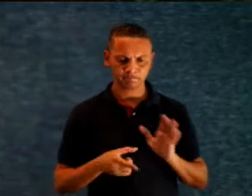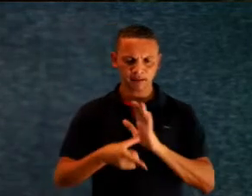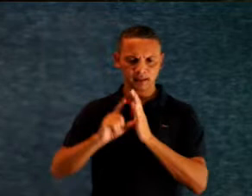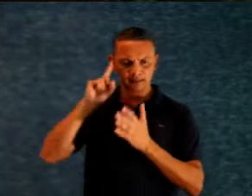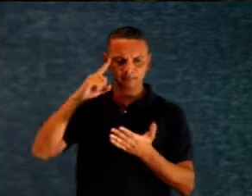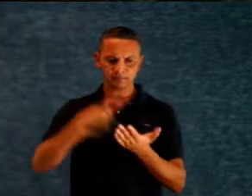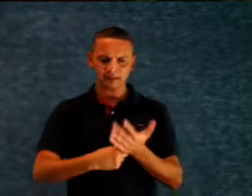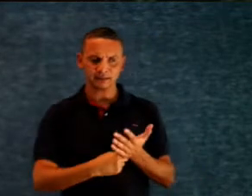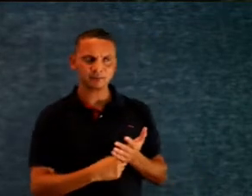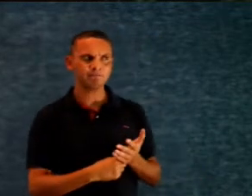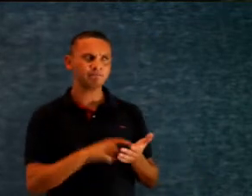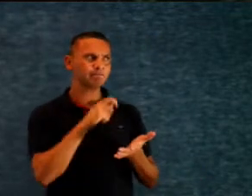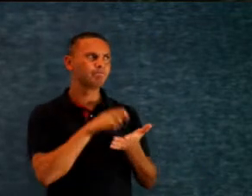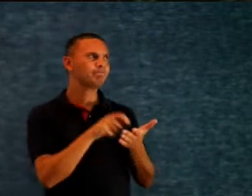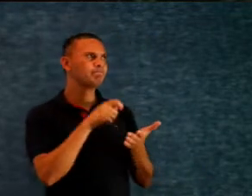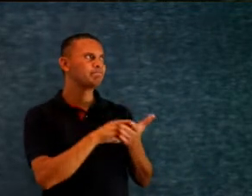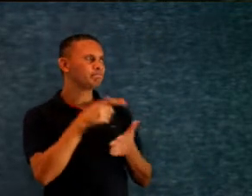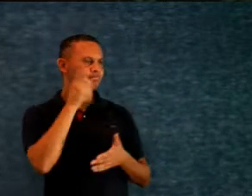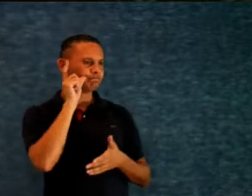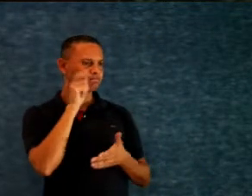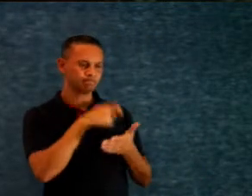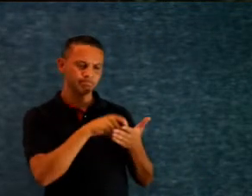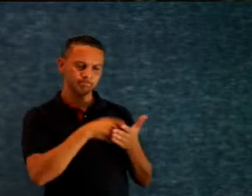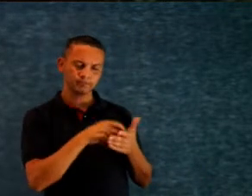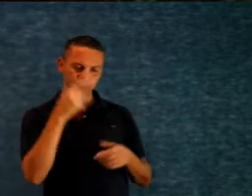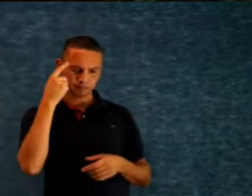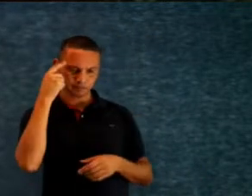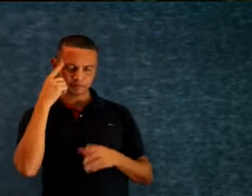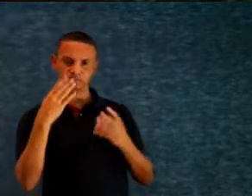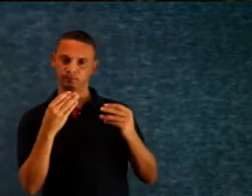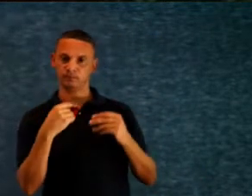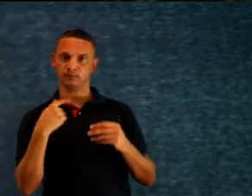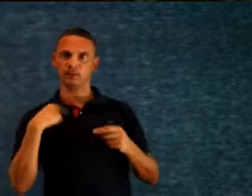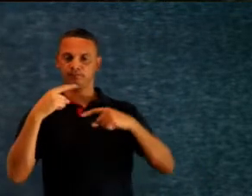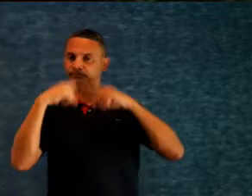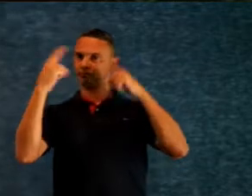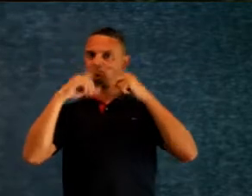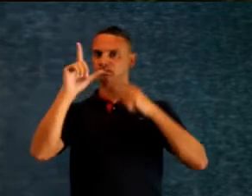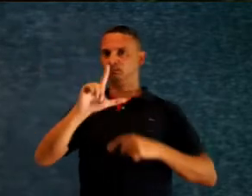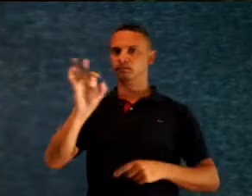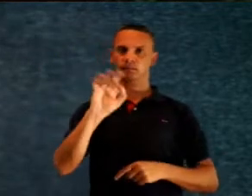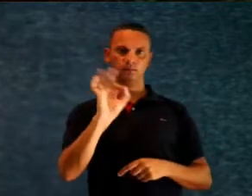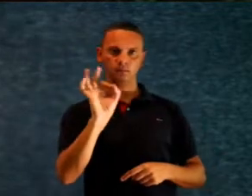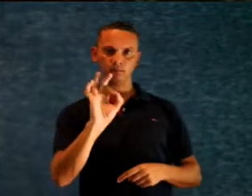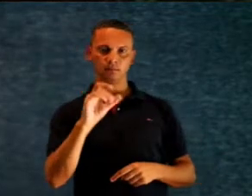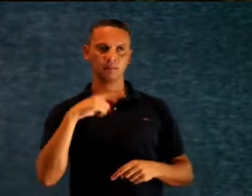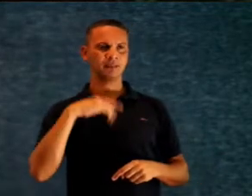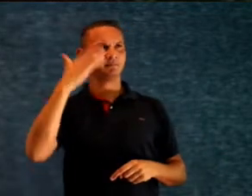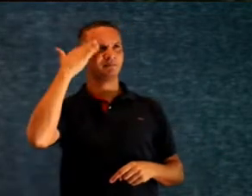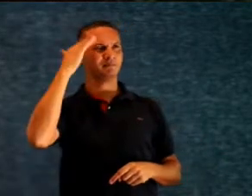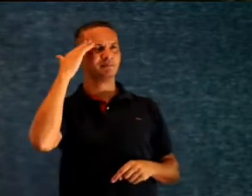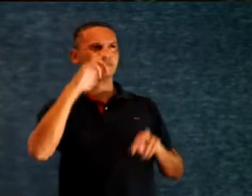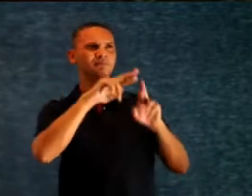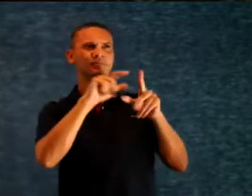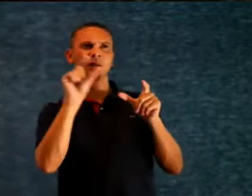a escrever estas linhas sobre meu pai. Não sendo crítica literária, nem tendo suficiente